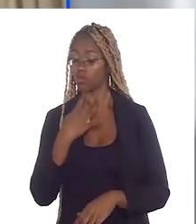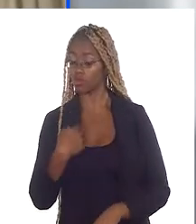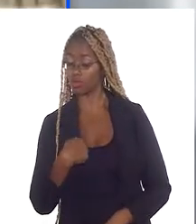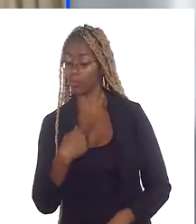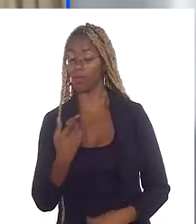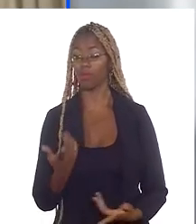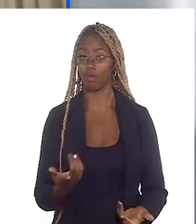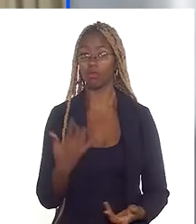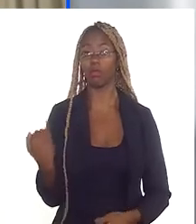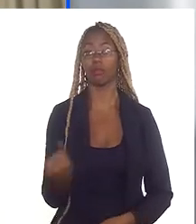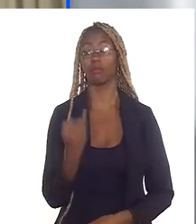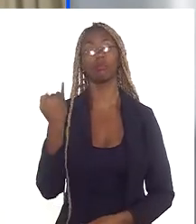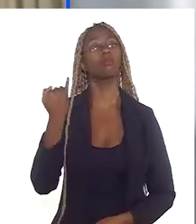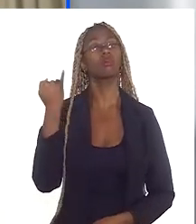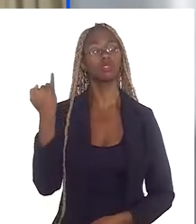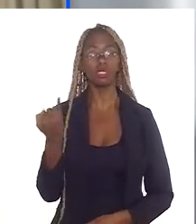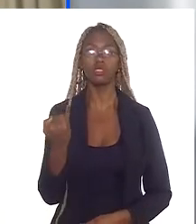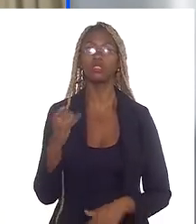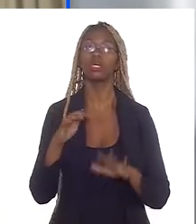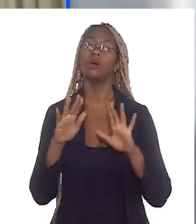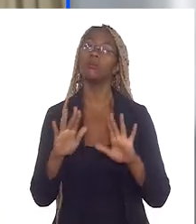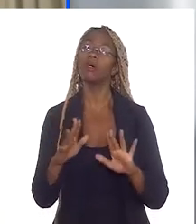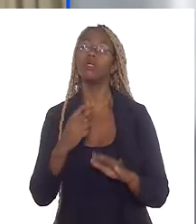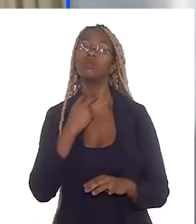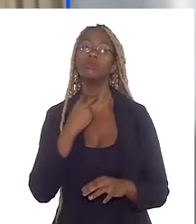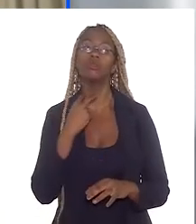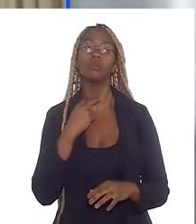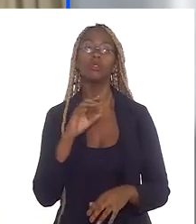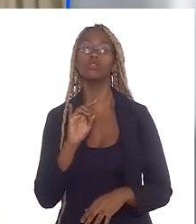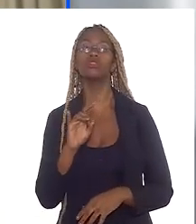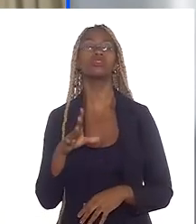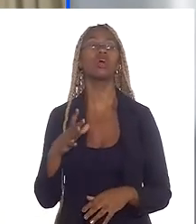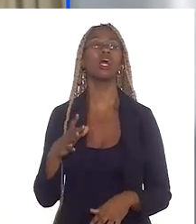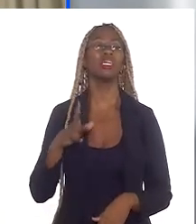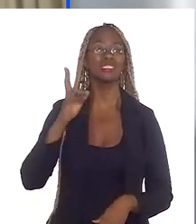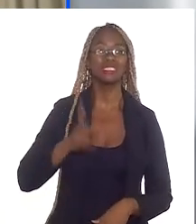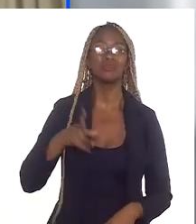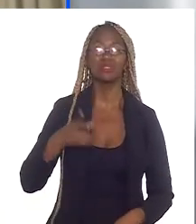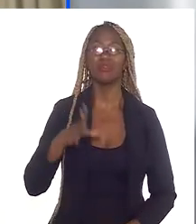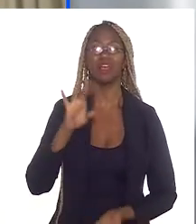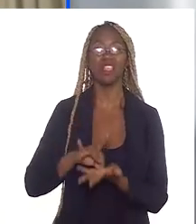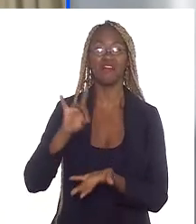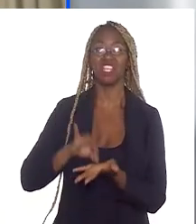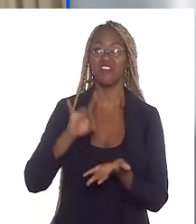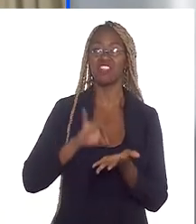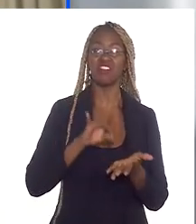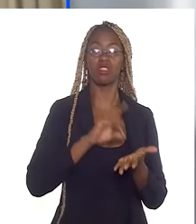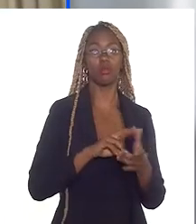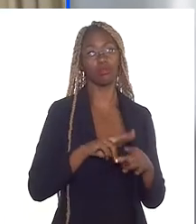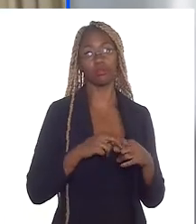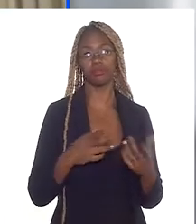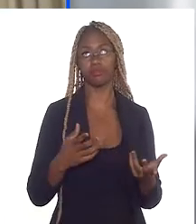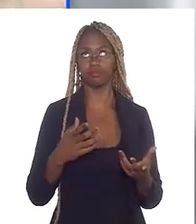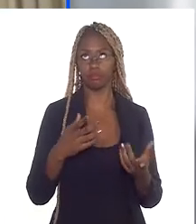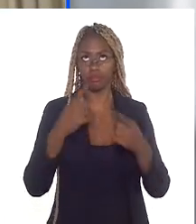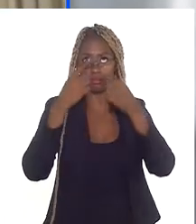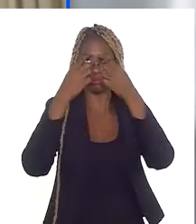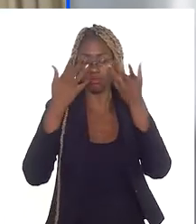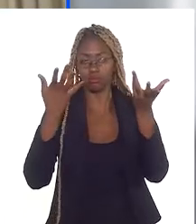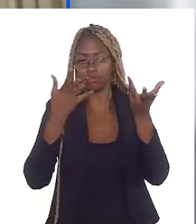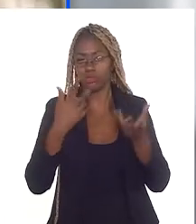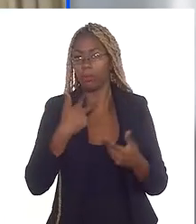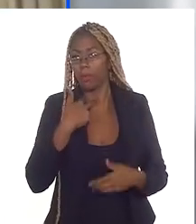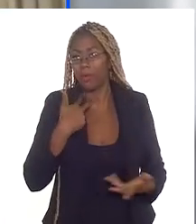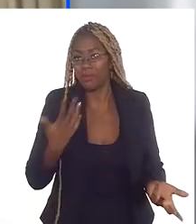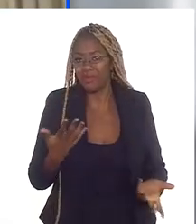saber quem a gente é é muito importante a meu ver mas a gente não pode se um dado de realidade o tempo todo a gente FIFA Então o